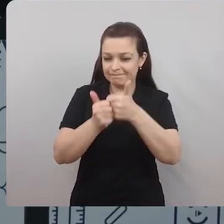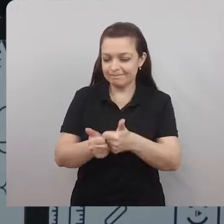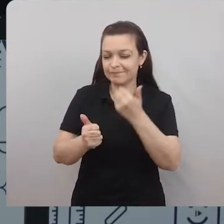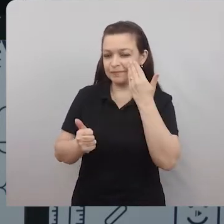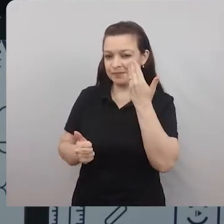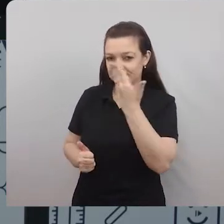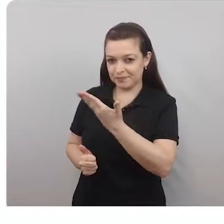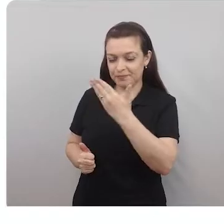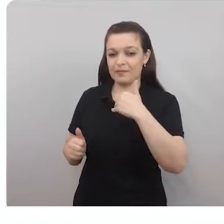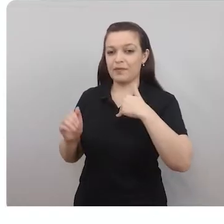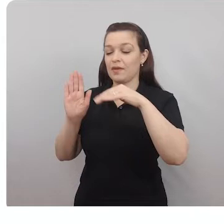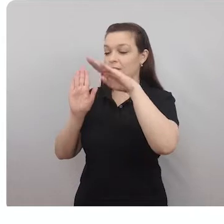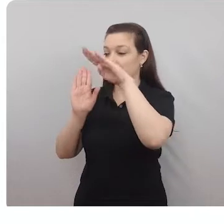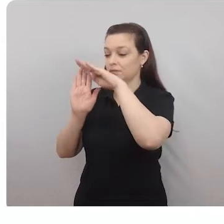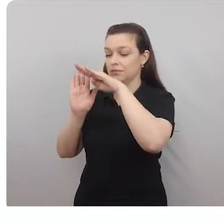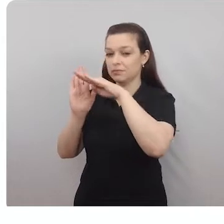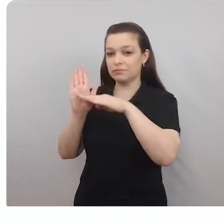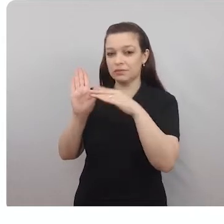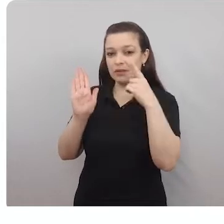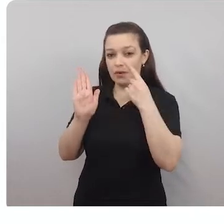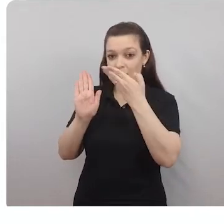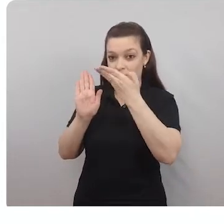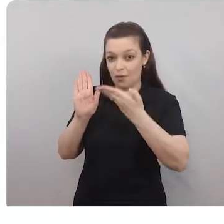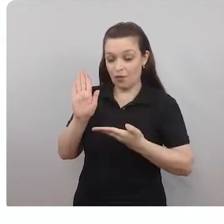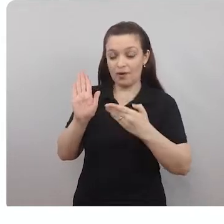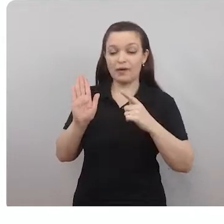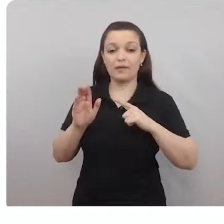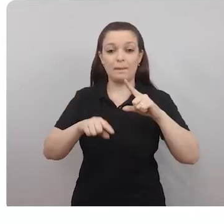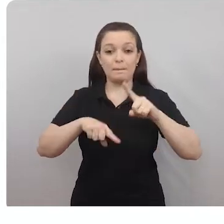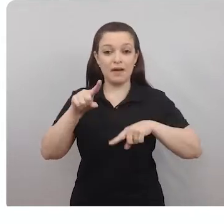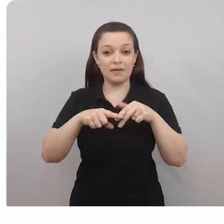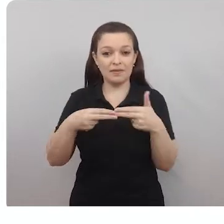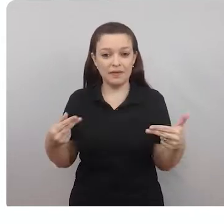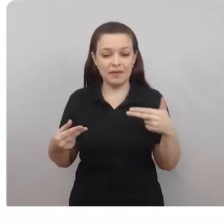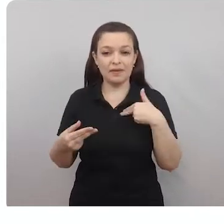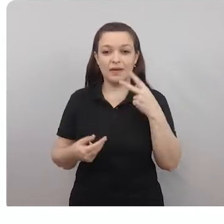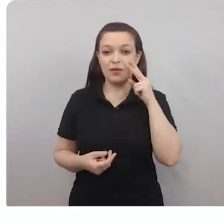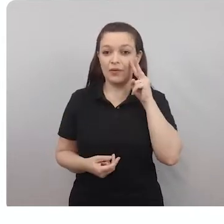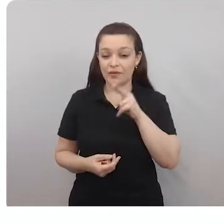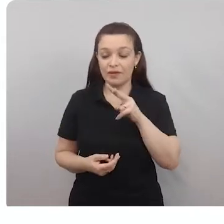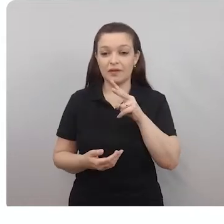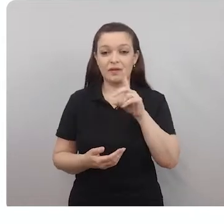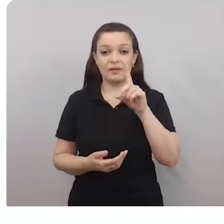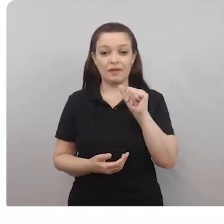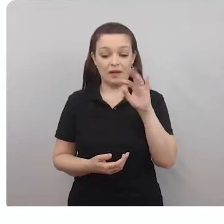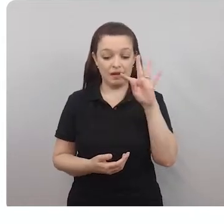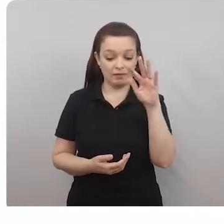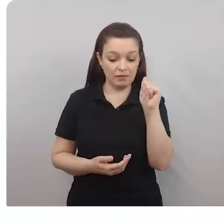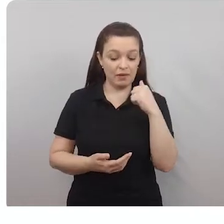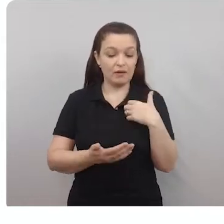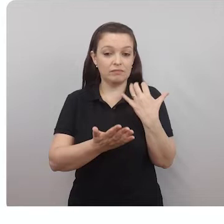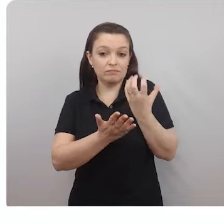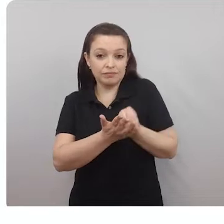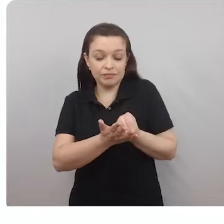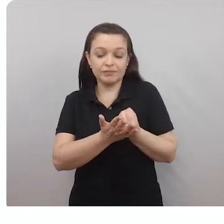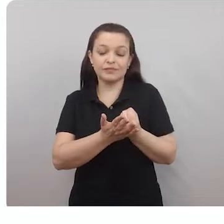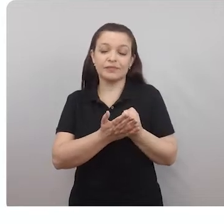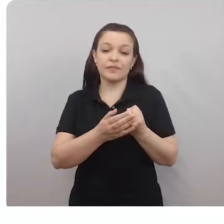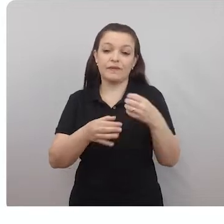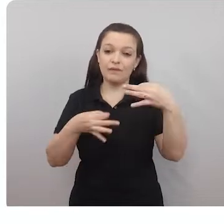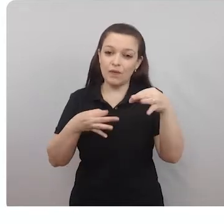na nossa rotina, nós vamos separar os materiais e registrar a data no caderno ou na